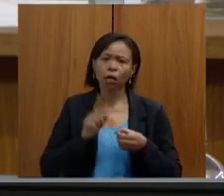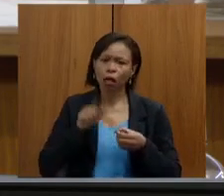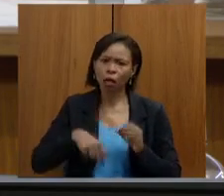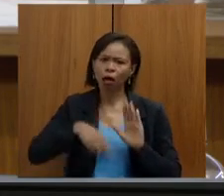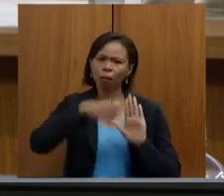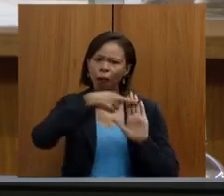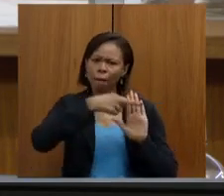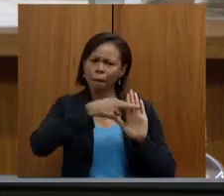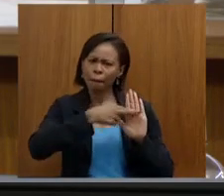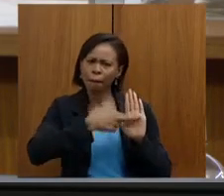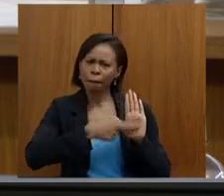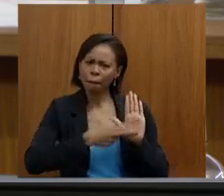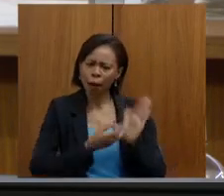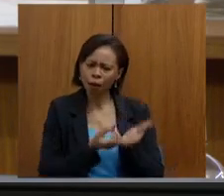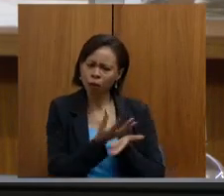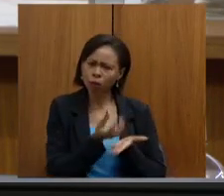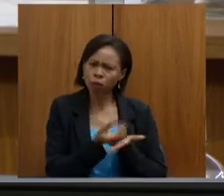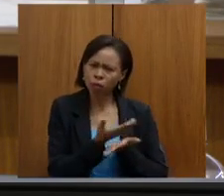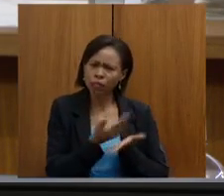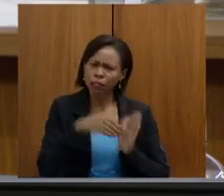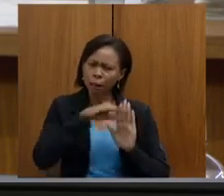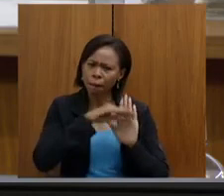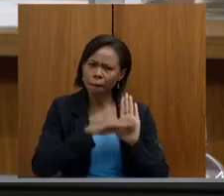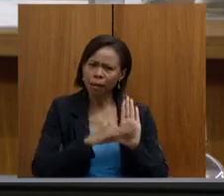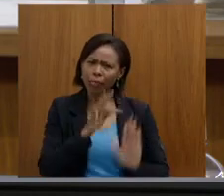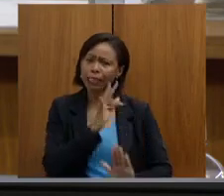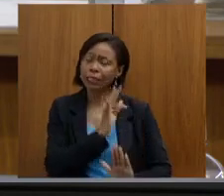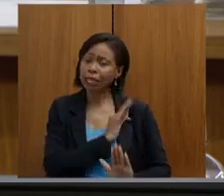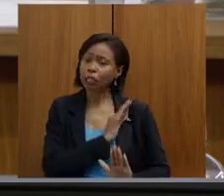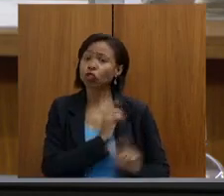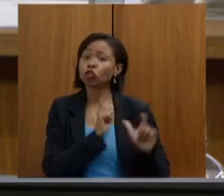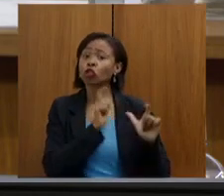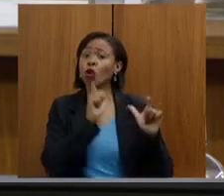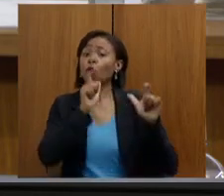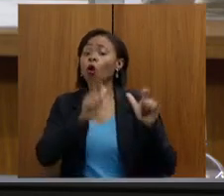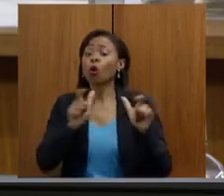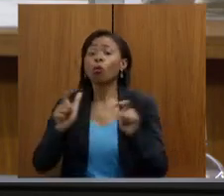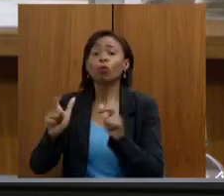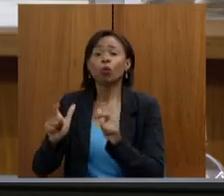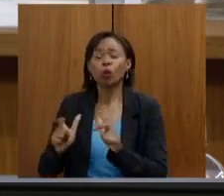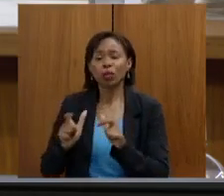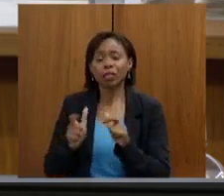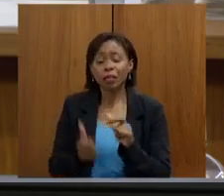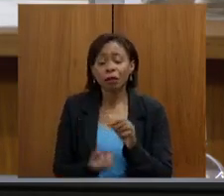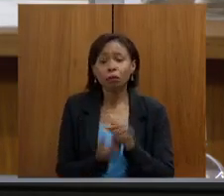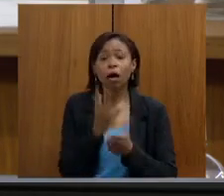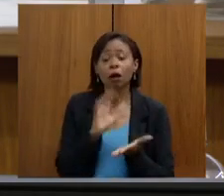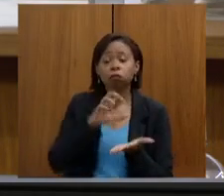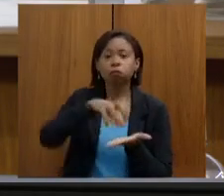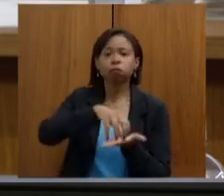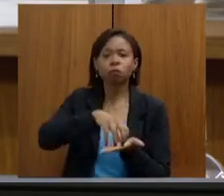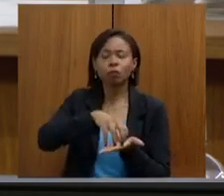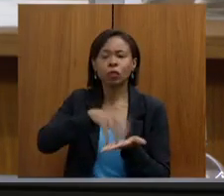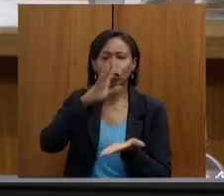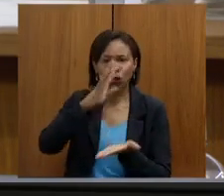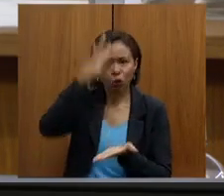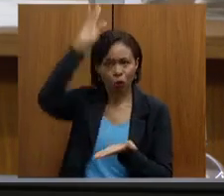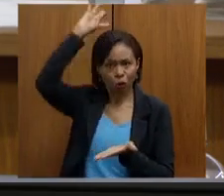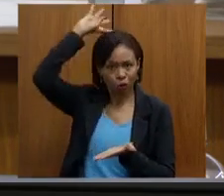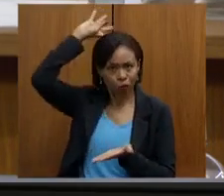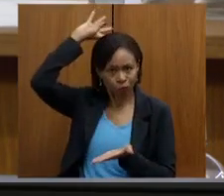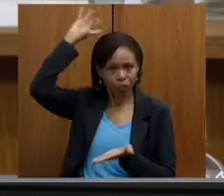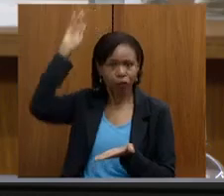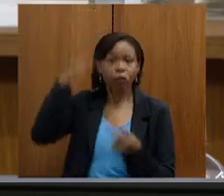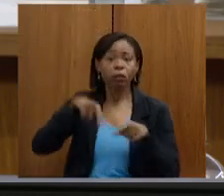protocolo técnico de priorização de onde instalar frações de bombeiro e nós